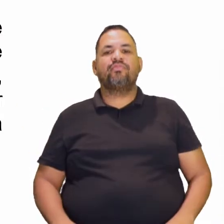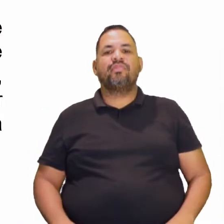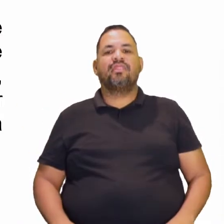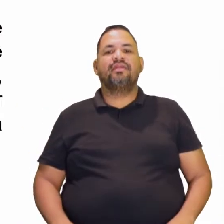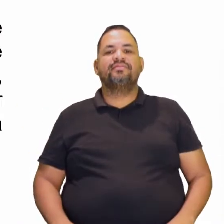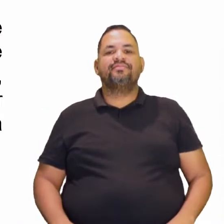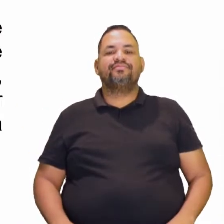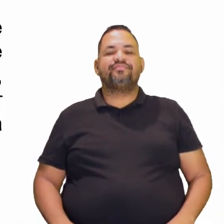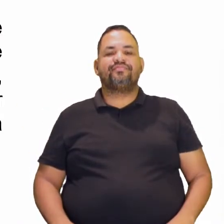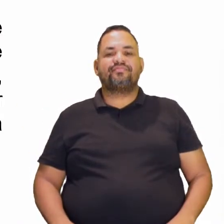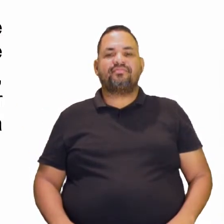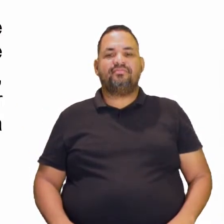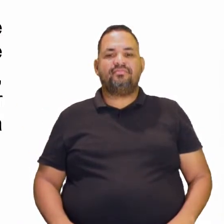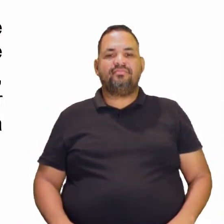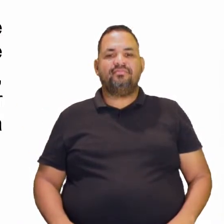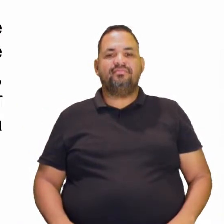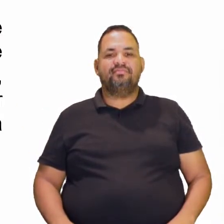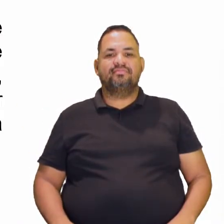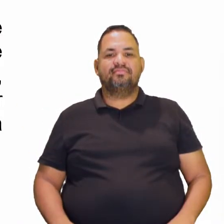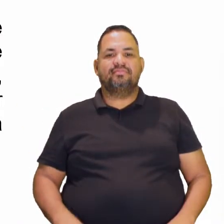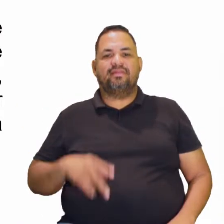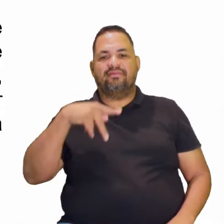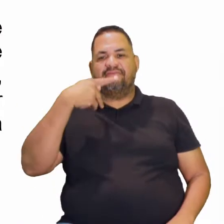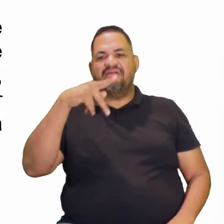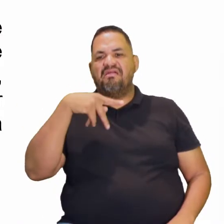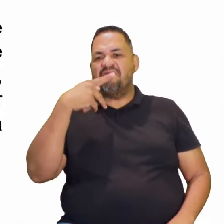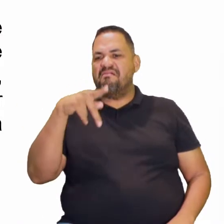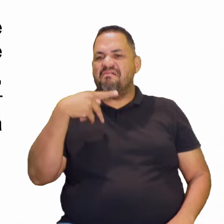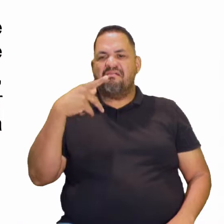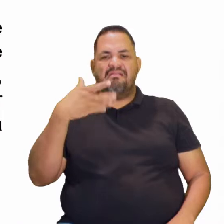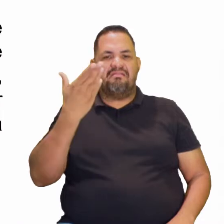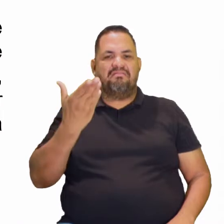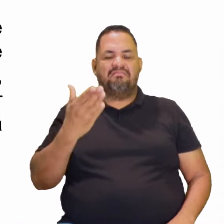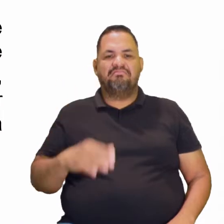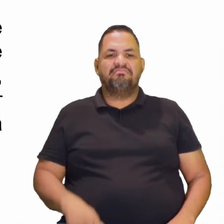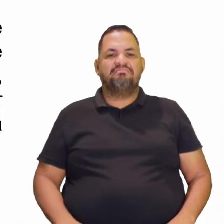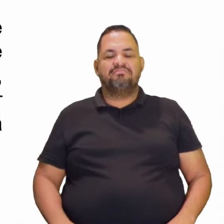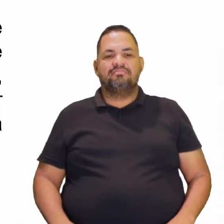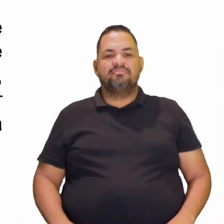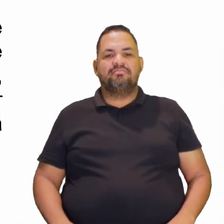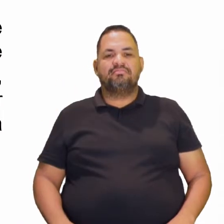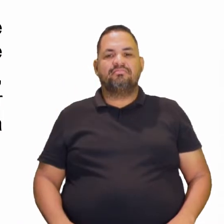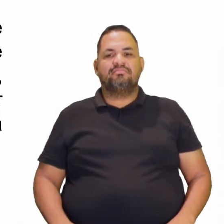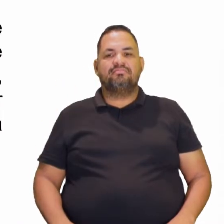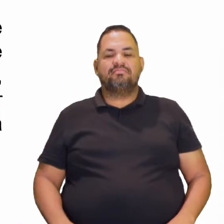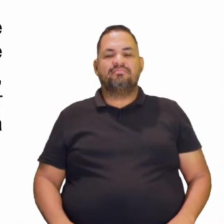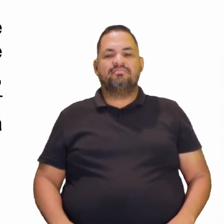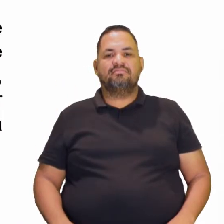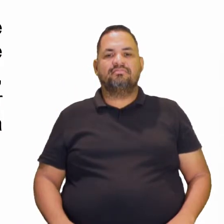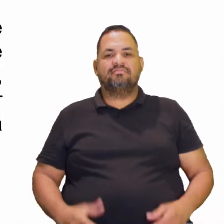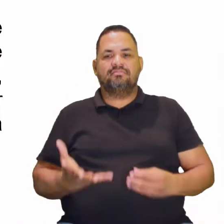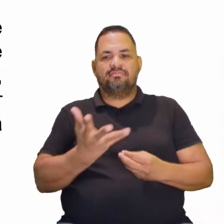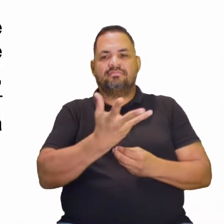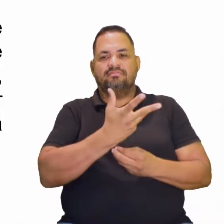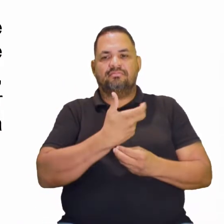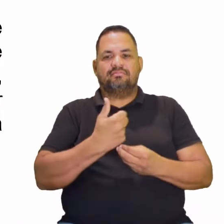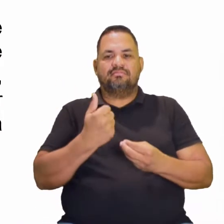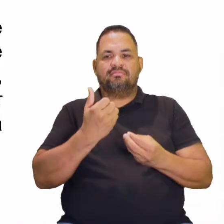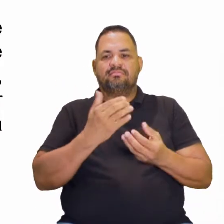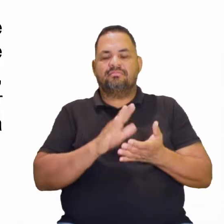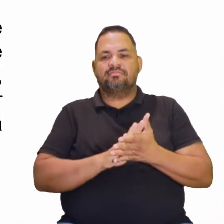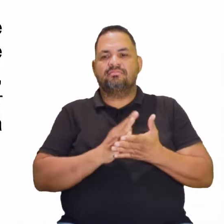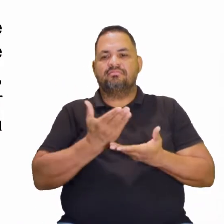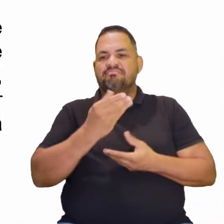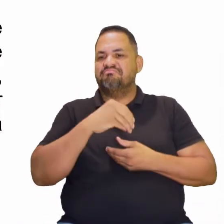os cachorros lá na sua coluna, né? No Jornal do Estado de São Paulo, e falou que a arte dela era uma